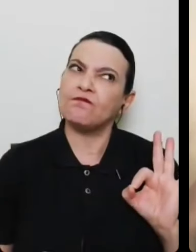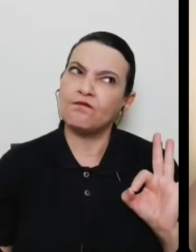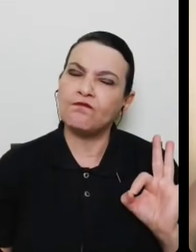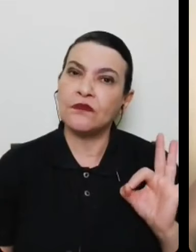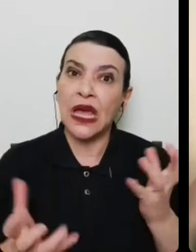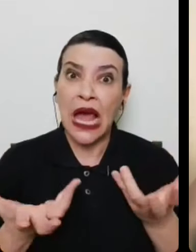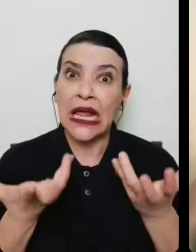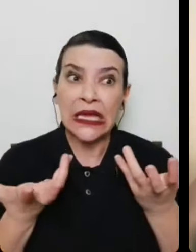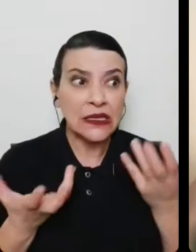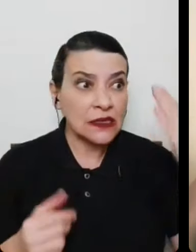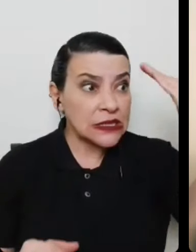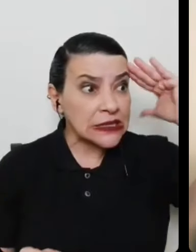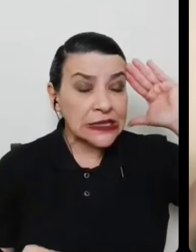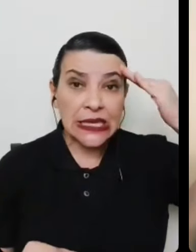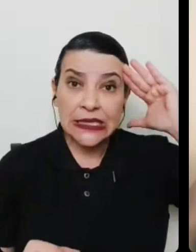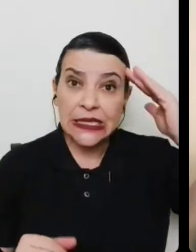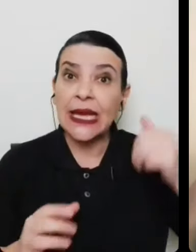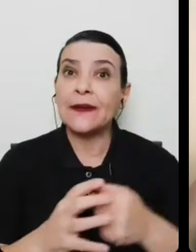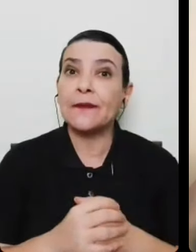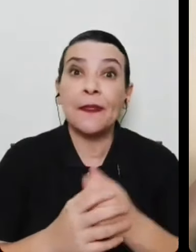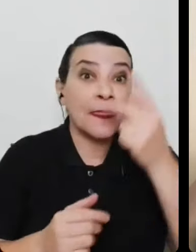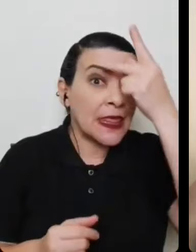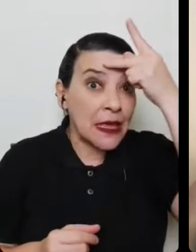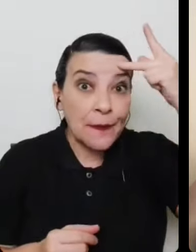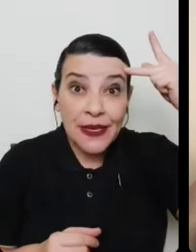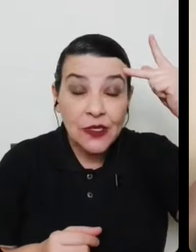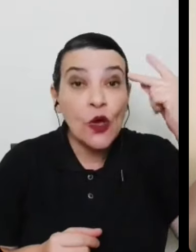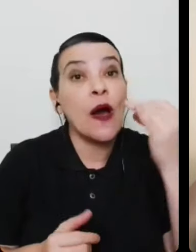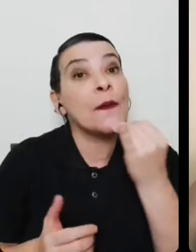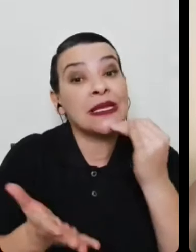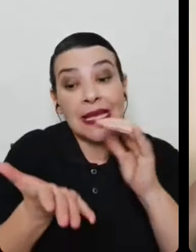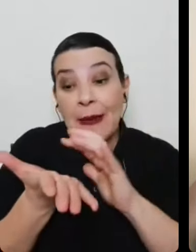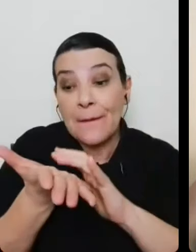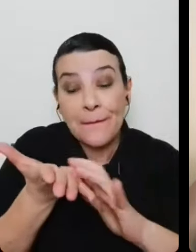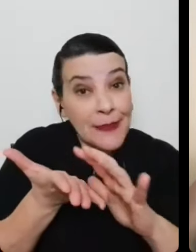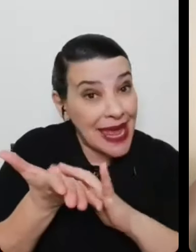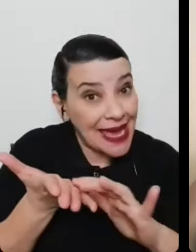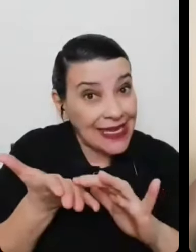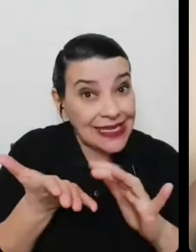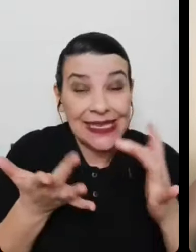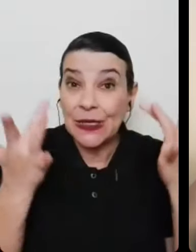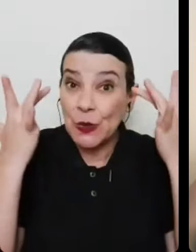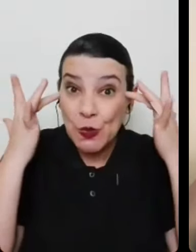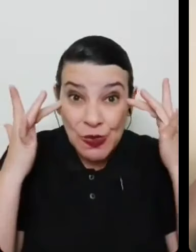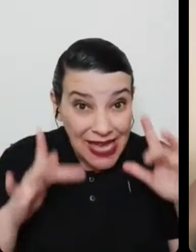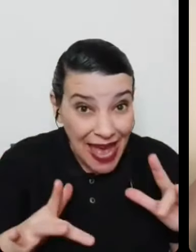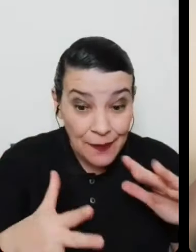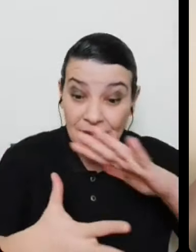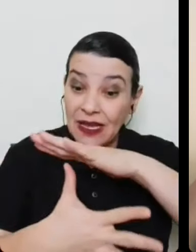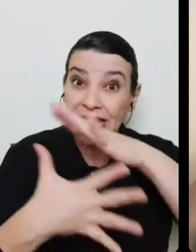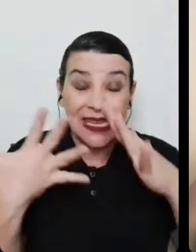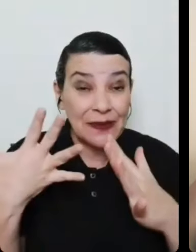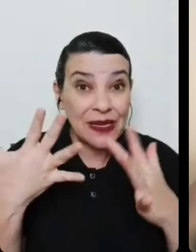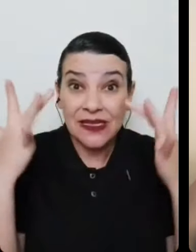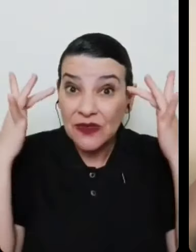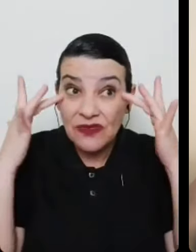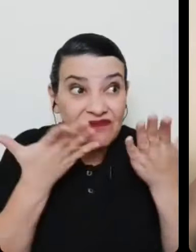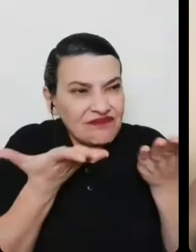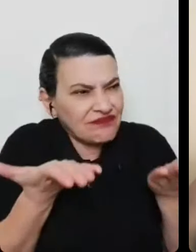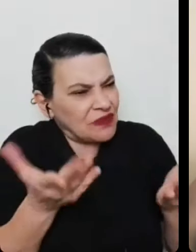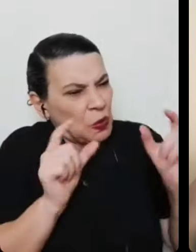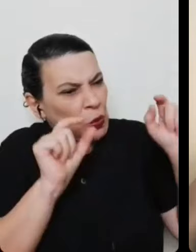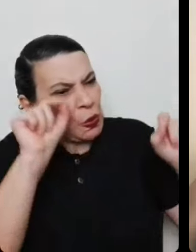e queriam entender. Então, se a pessoa não sabia Braille ou não sabia Libras, ela não entenderia o que